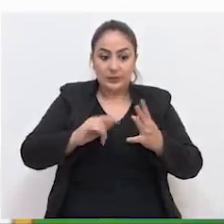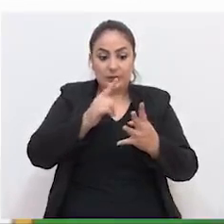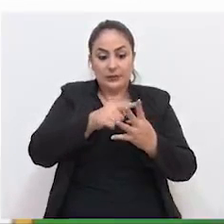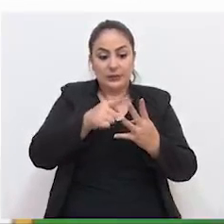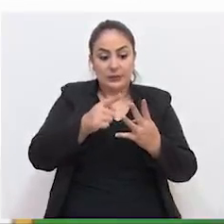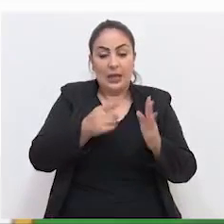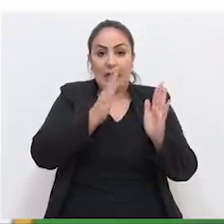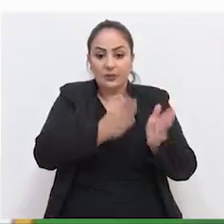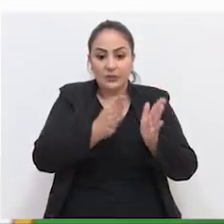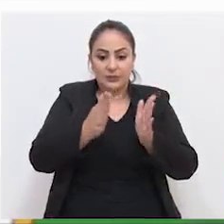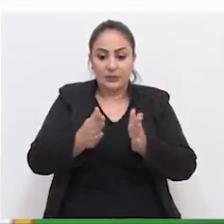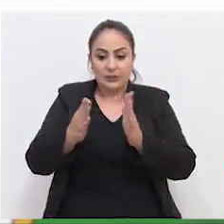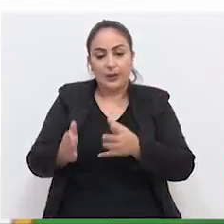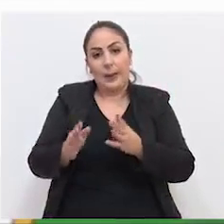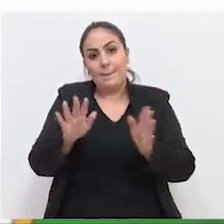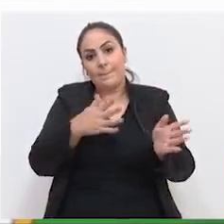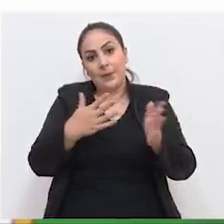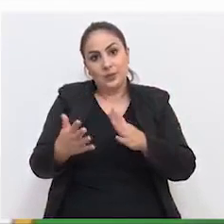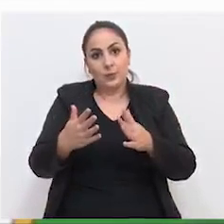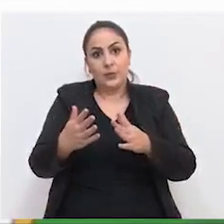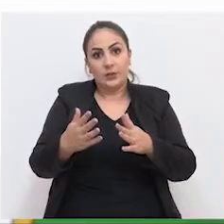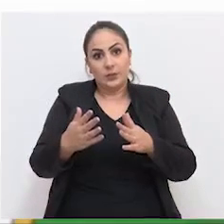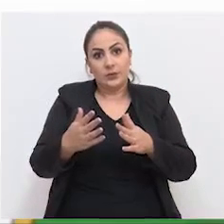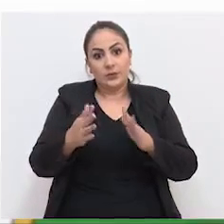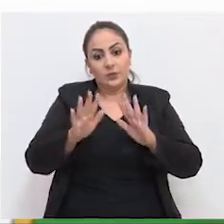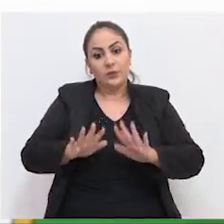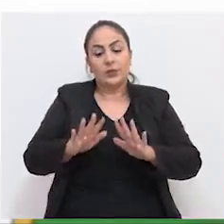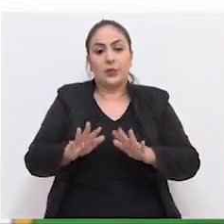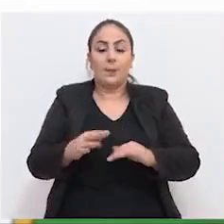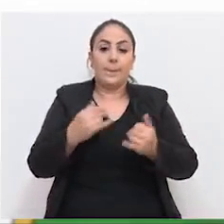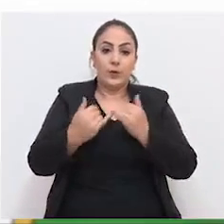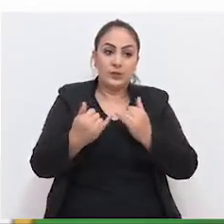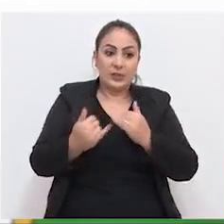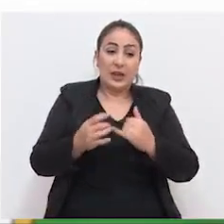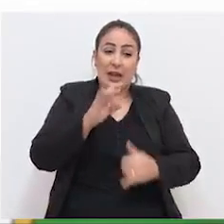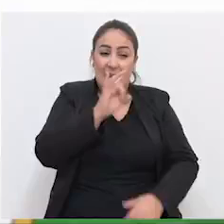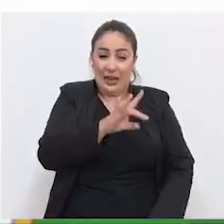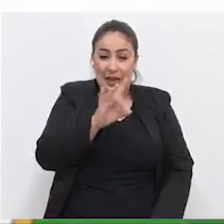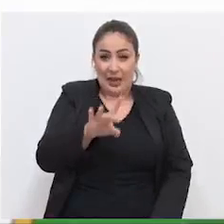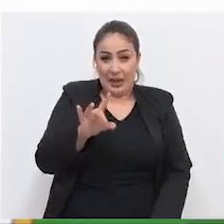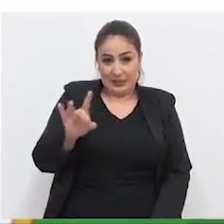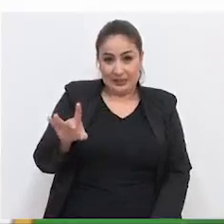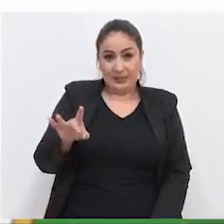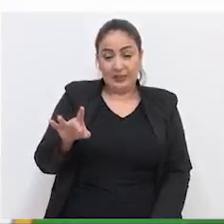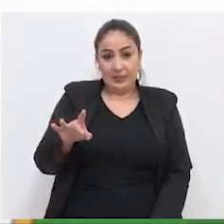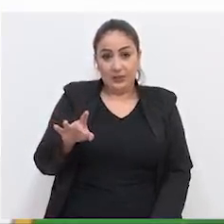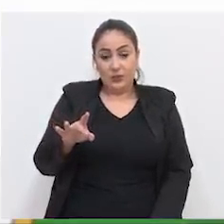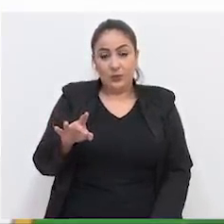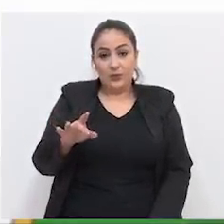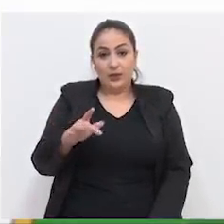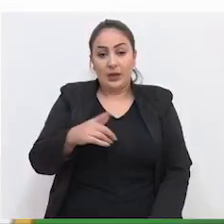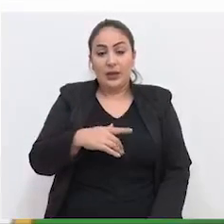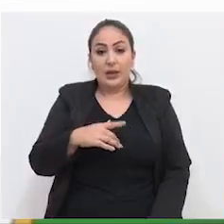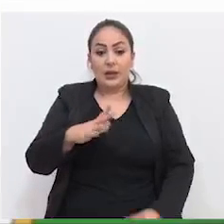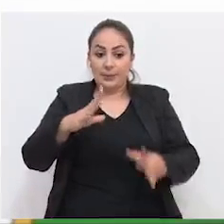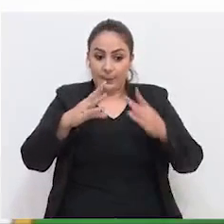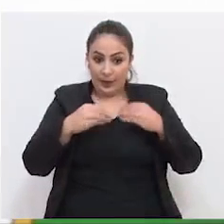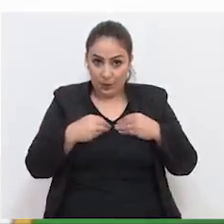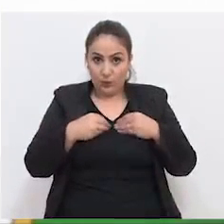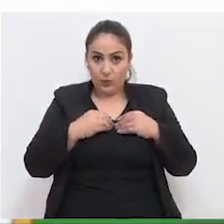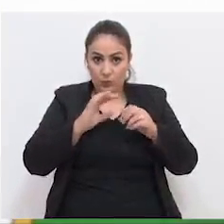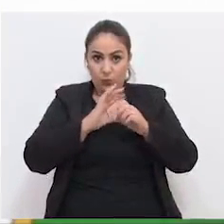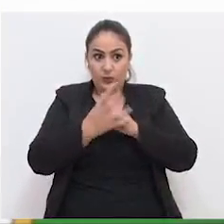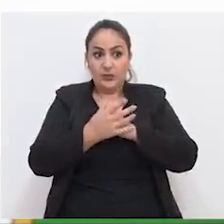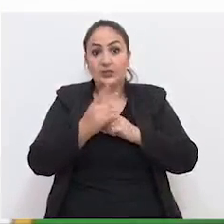3 fases da pesquisa, mais ou menos se estabiliza. Então, para cada caso notificado,